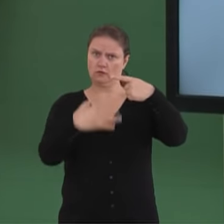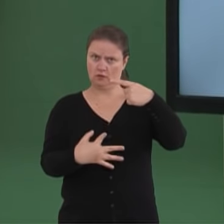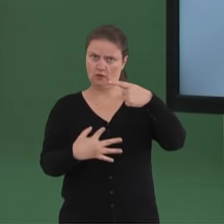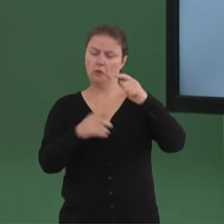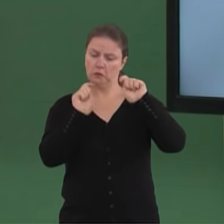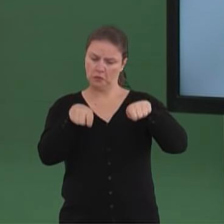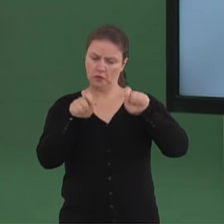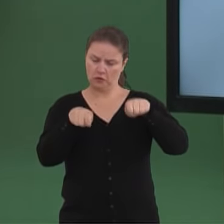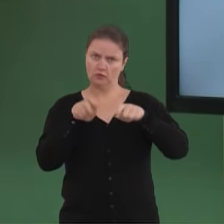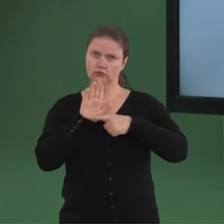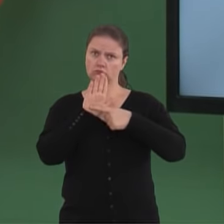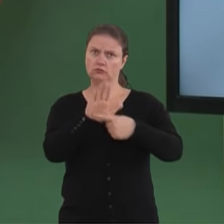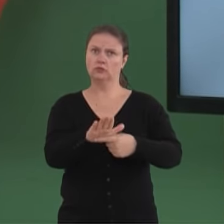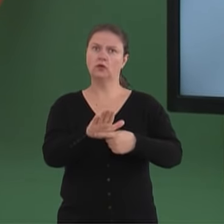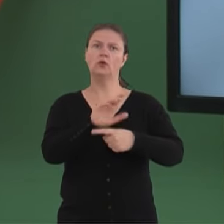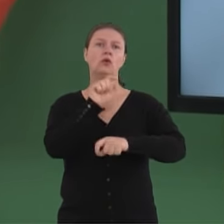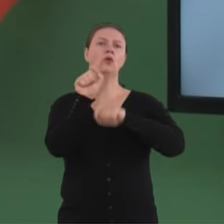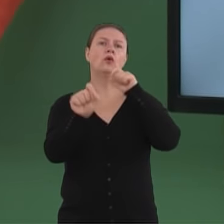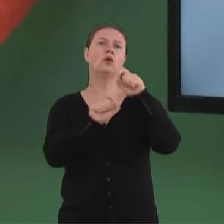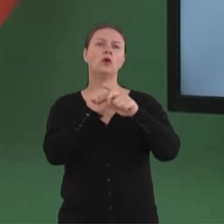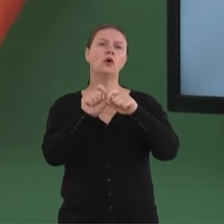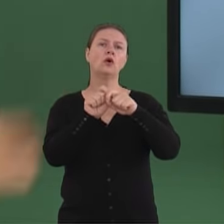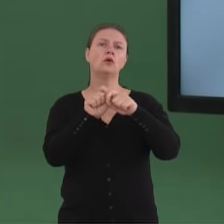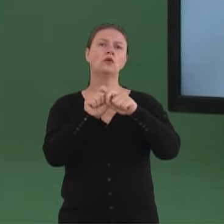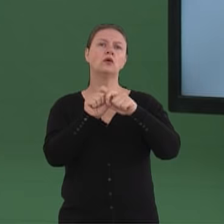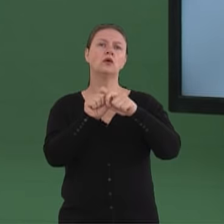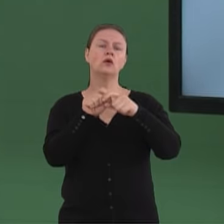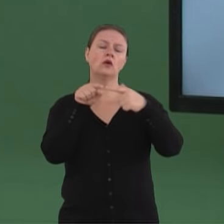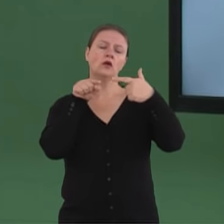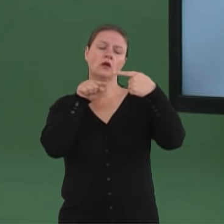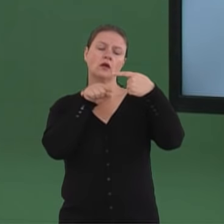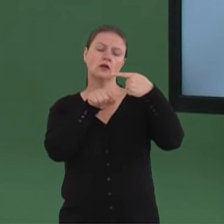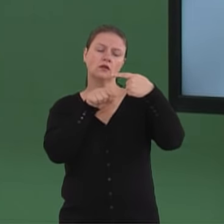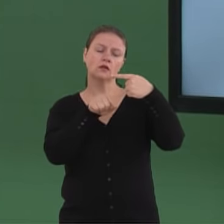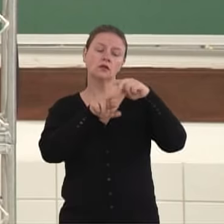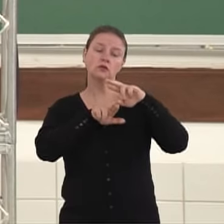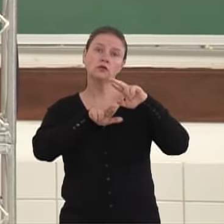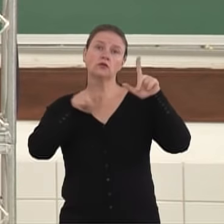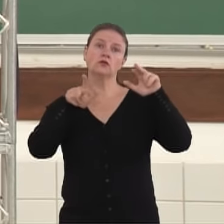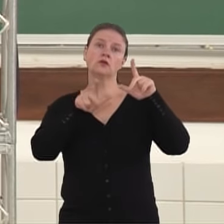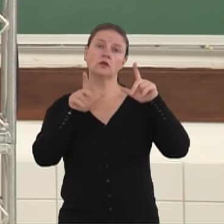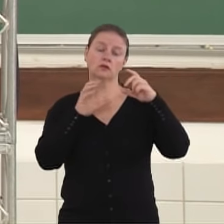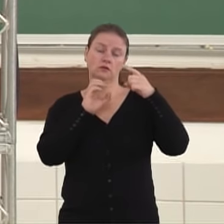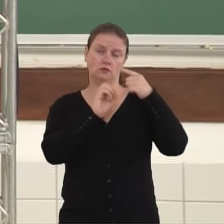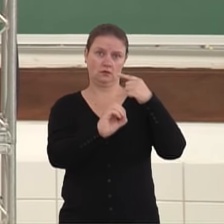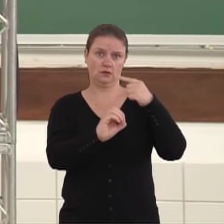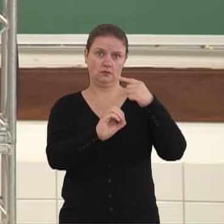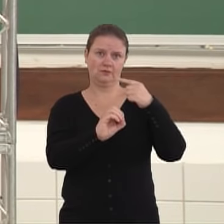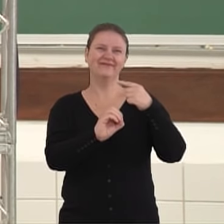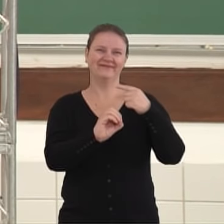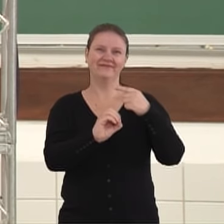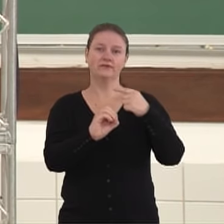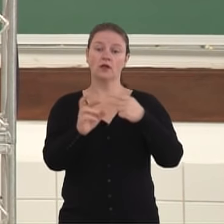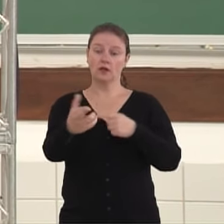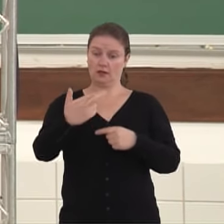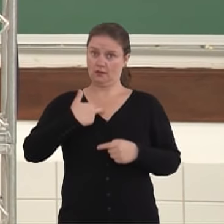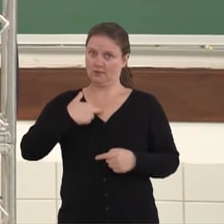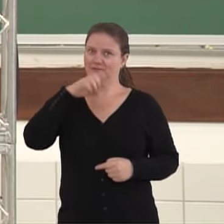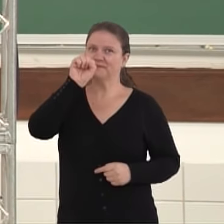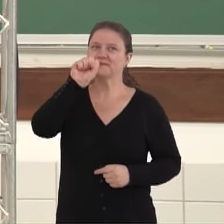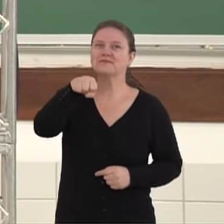onde o denominador é diferente de 0. Então, a resposta é